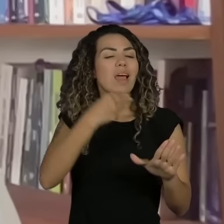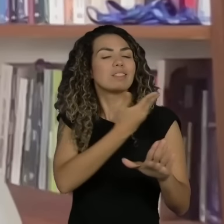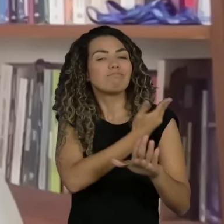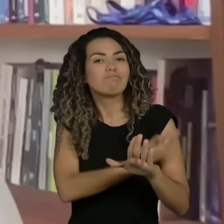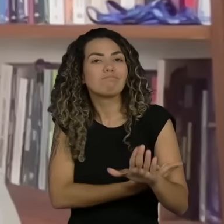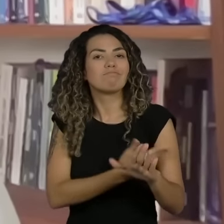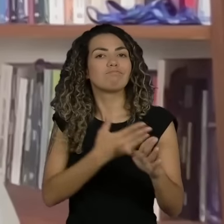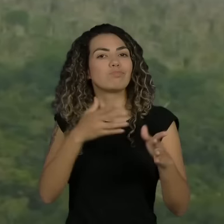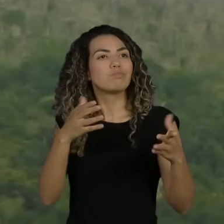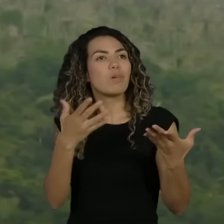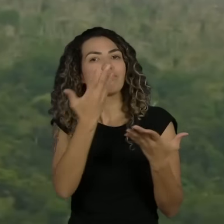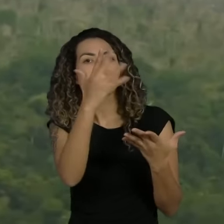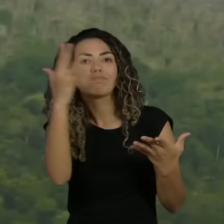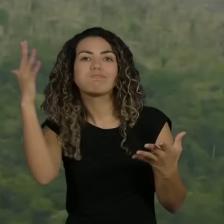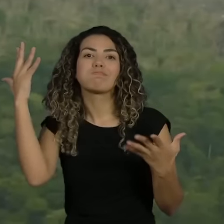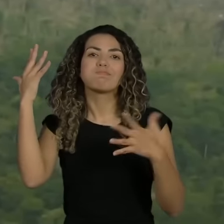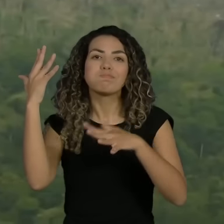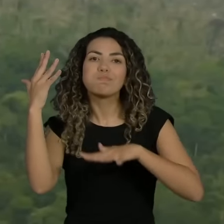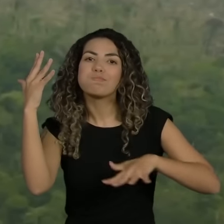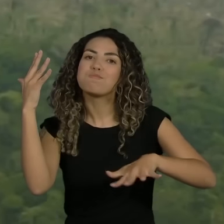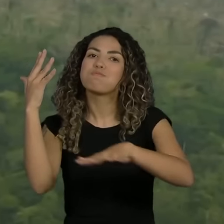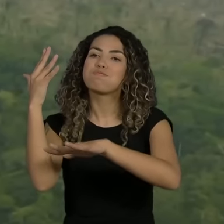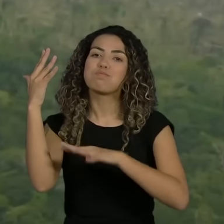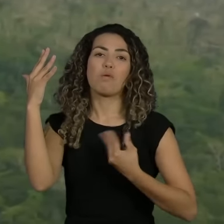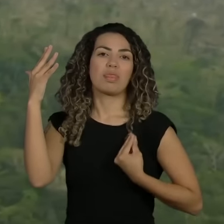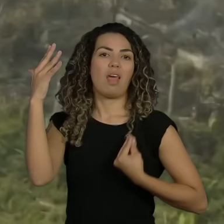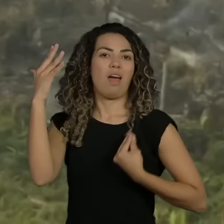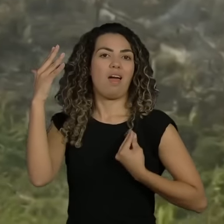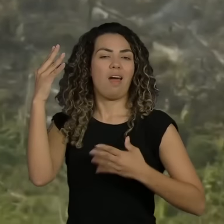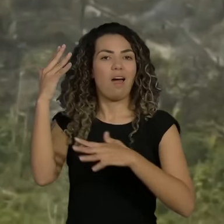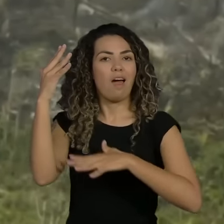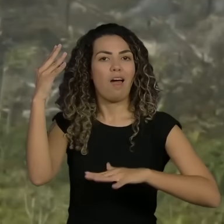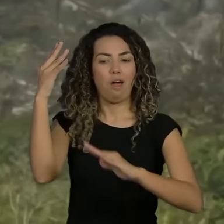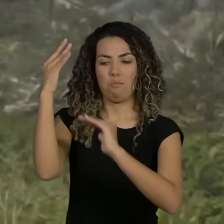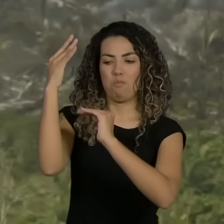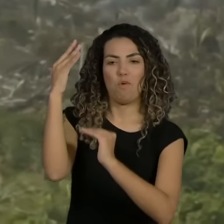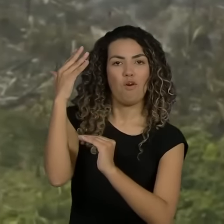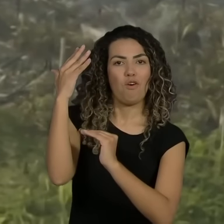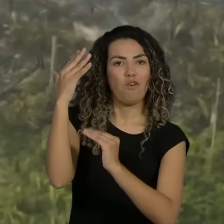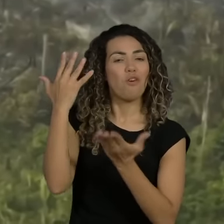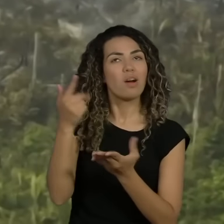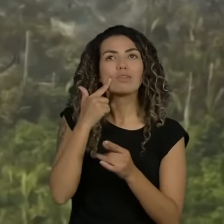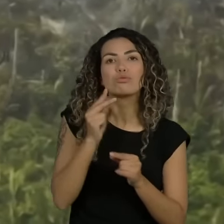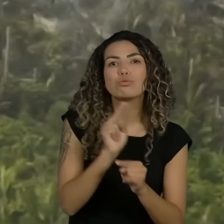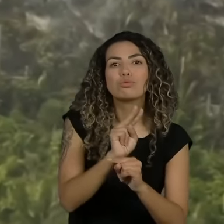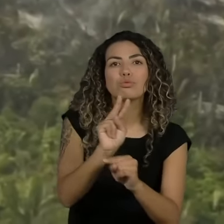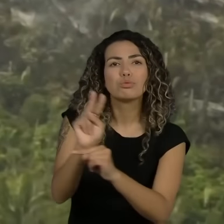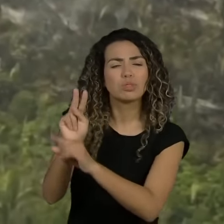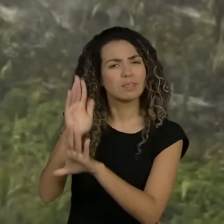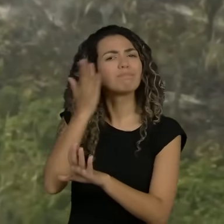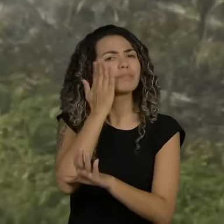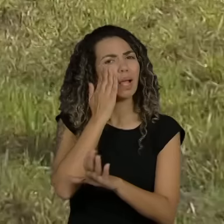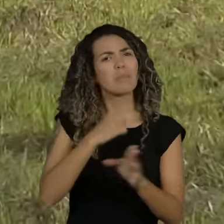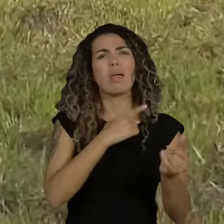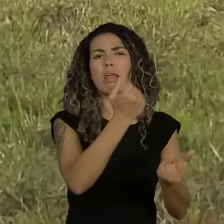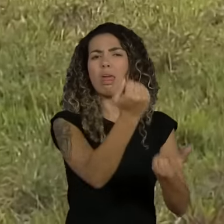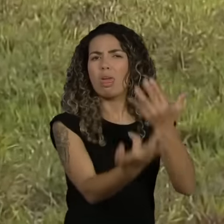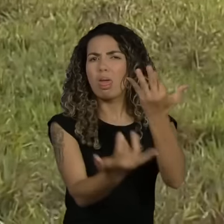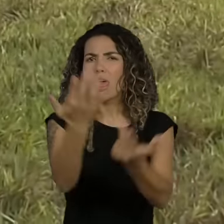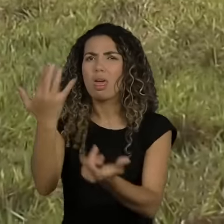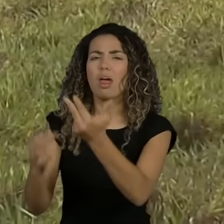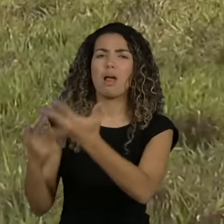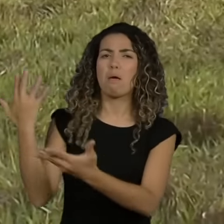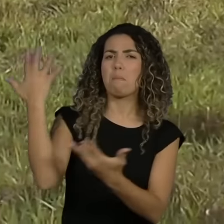ambiental muito baixo. E mesmo quando, em momentos onde o desmatamento e a degradação avançam, você percebe que